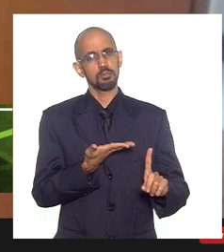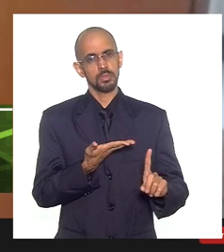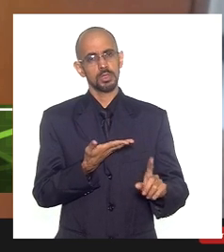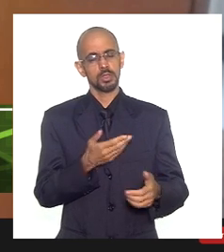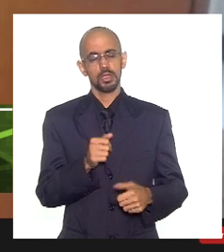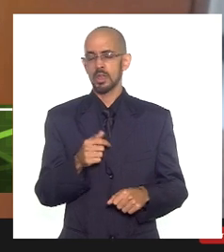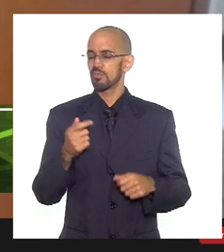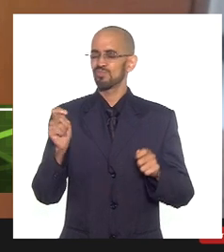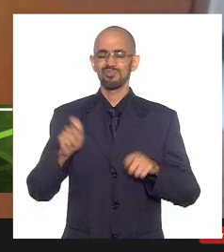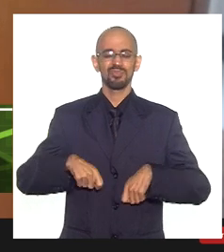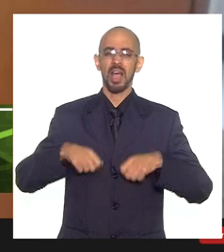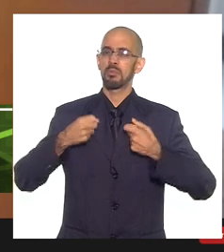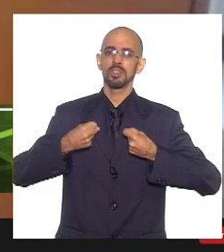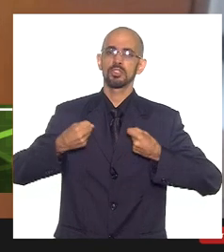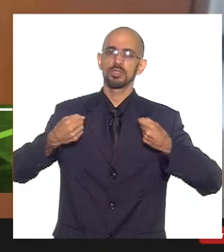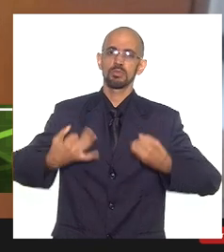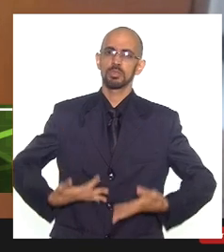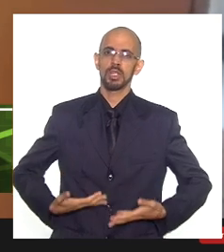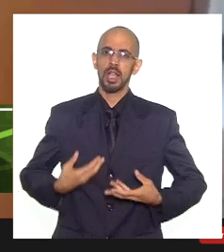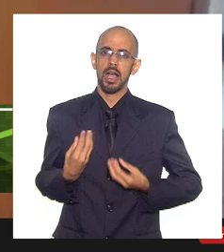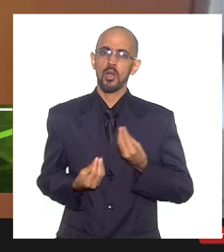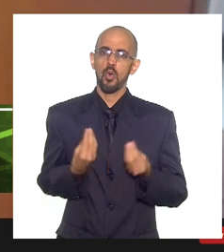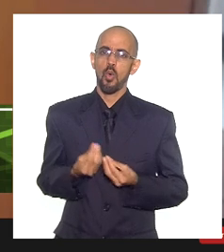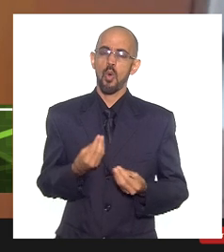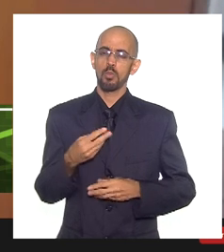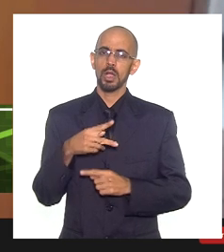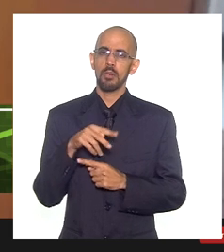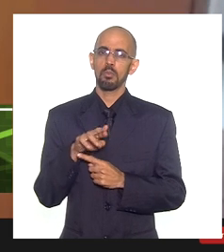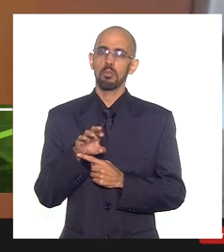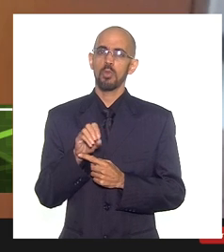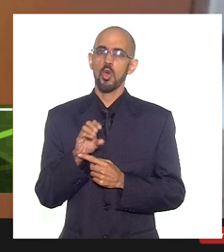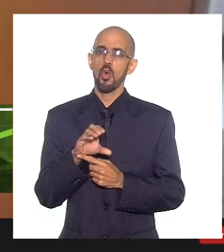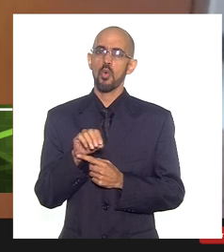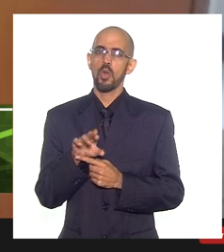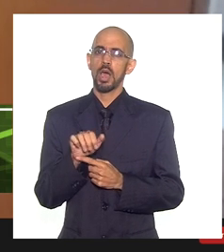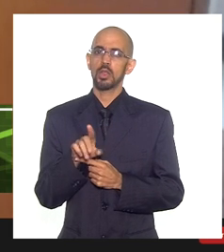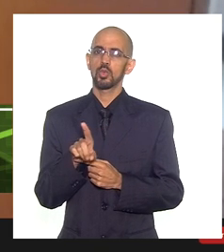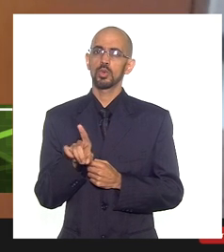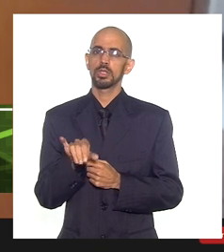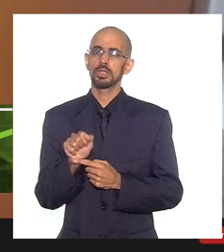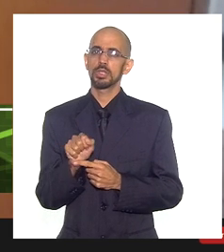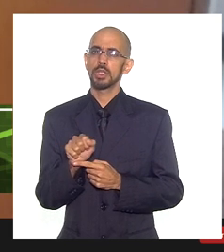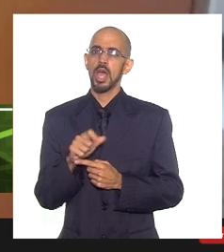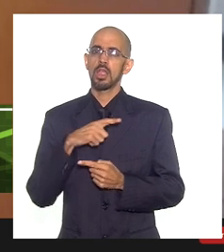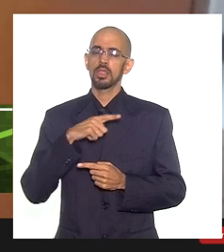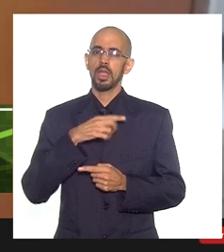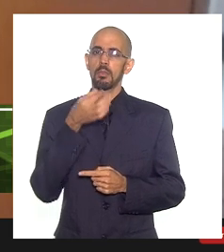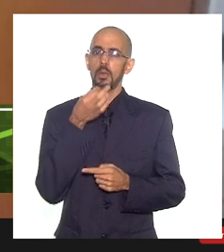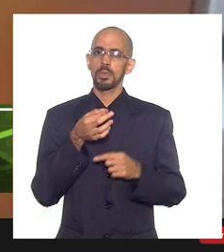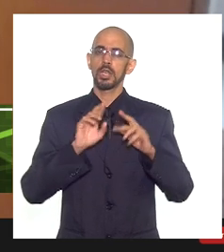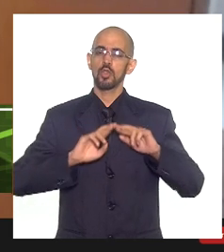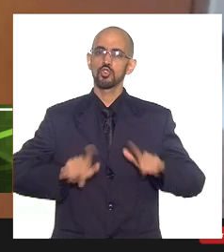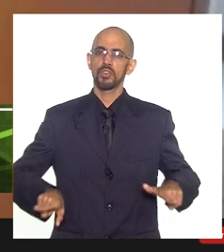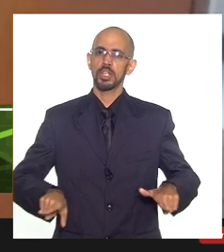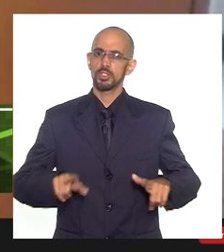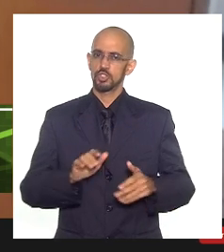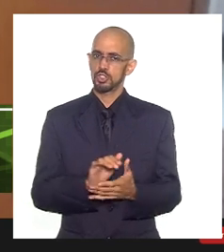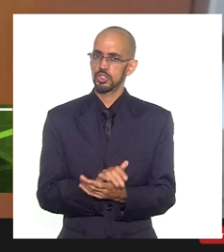inexplicavelmente a procuradora geral do estado tem o parecer em sentido contrário com uma autolimitação